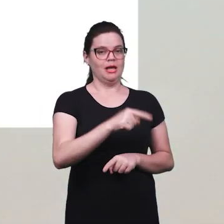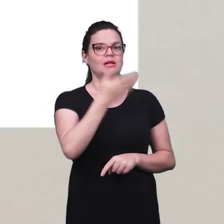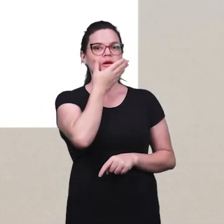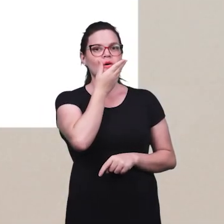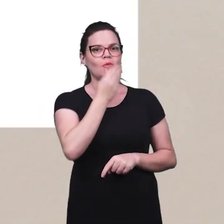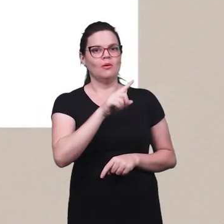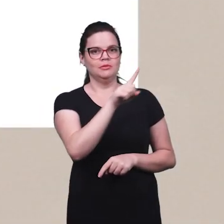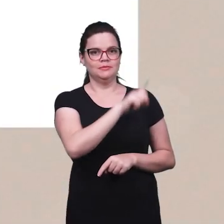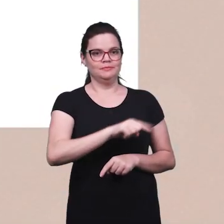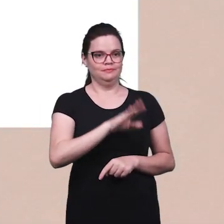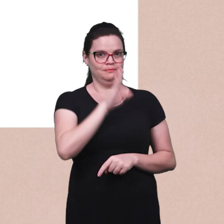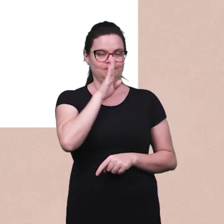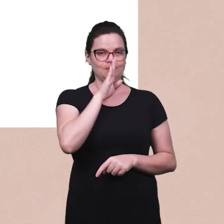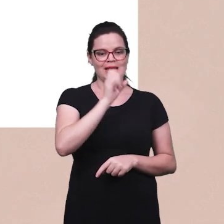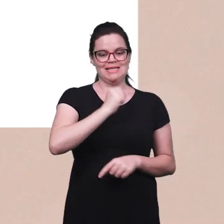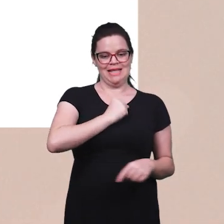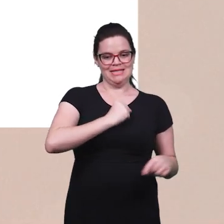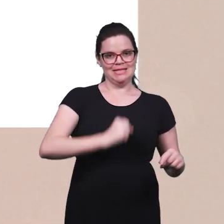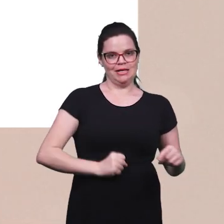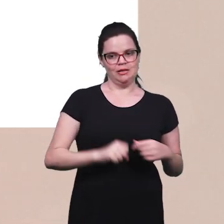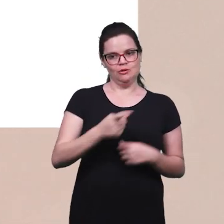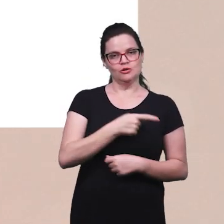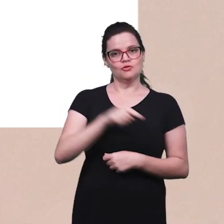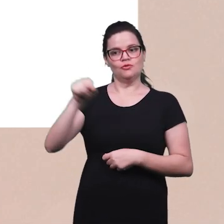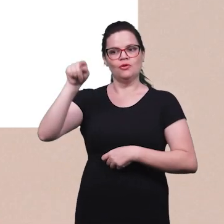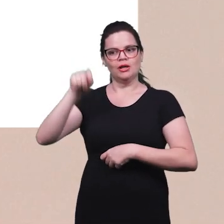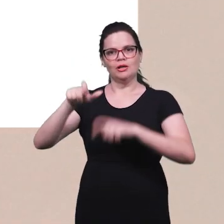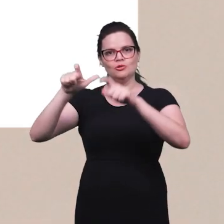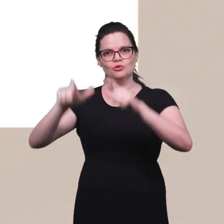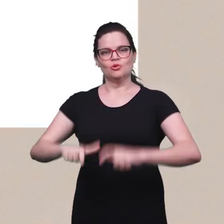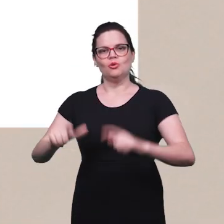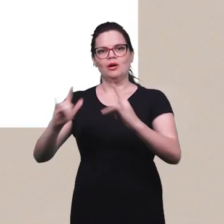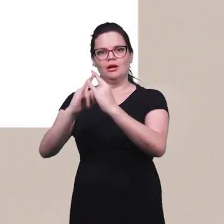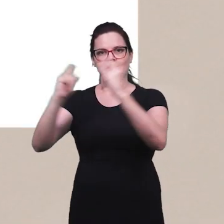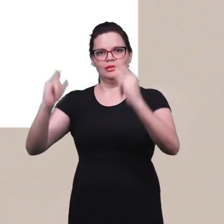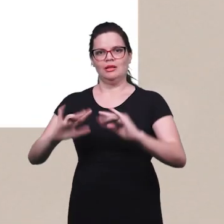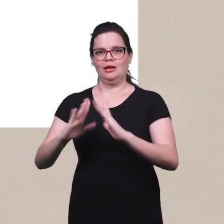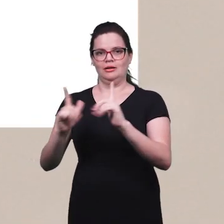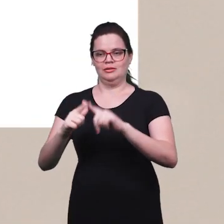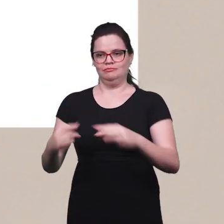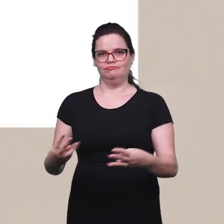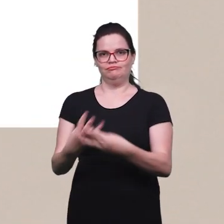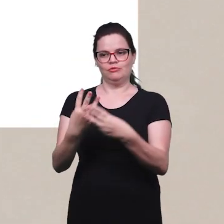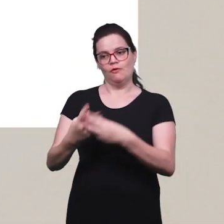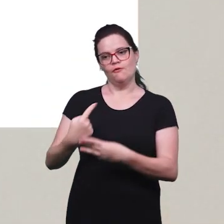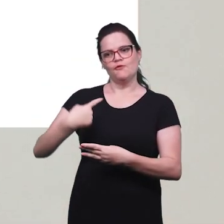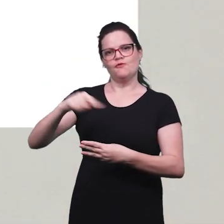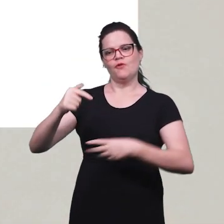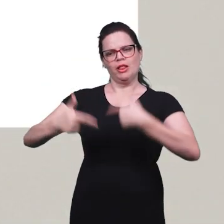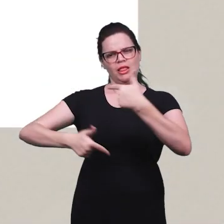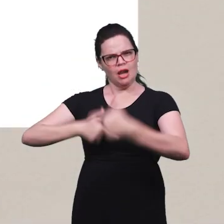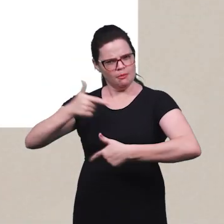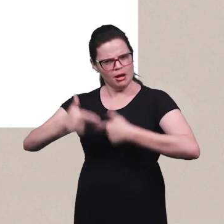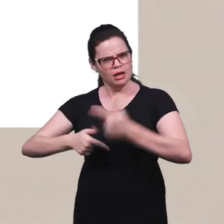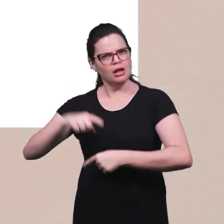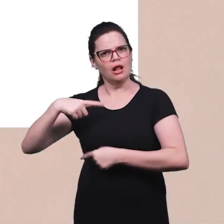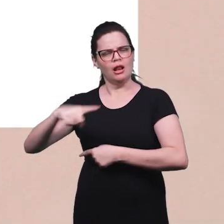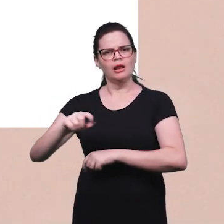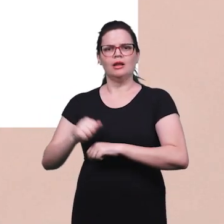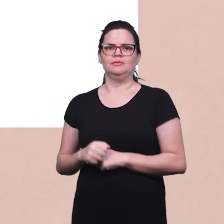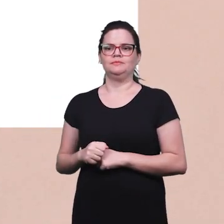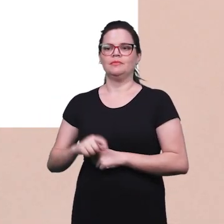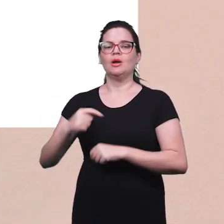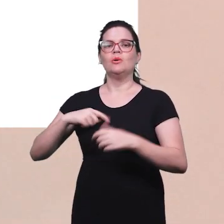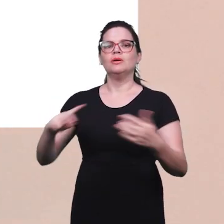sacerdócio diante de Deus, na ordem da sua turma, segundo o costume sacerdotal, coube-lhe em